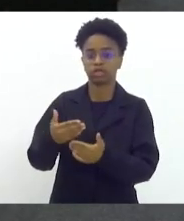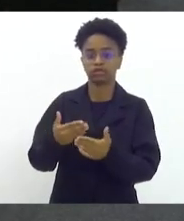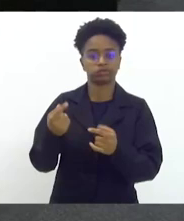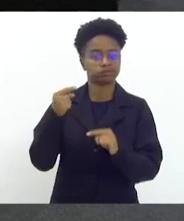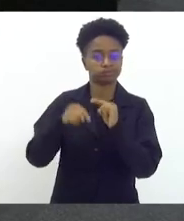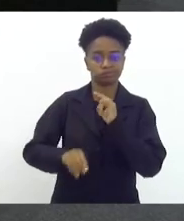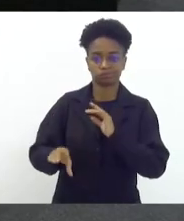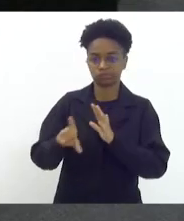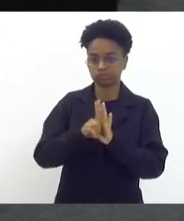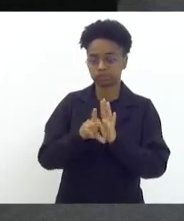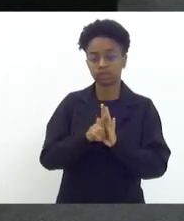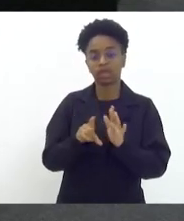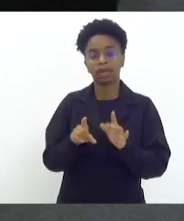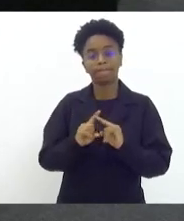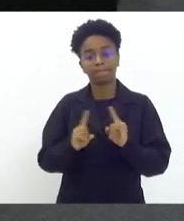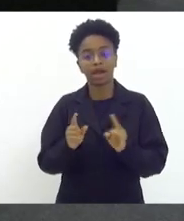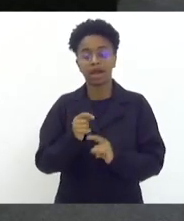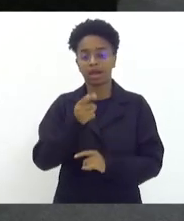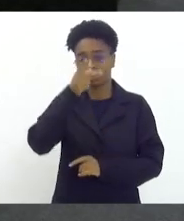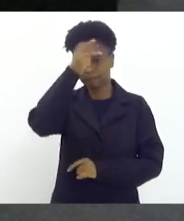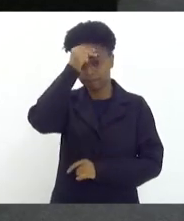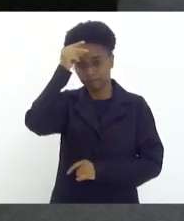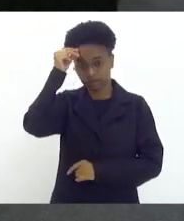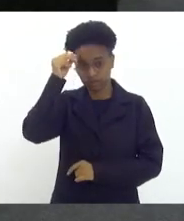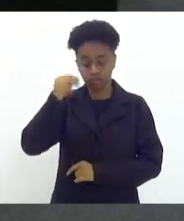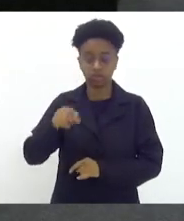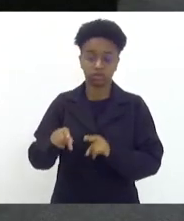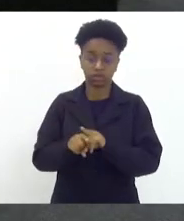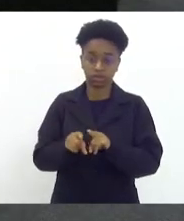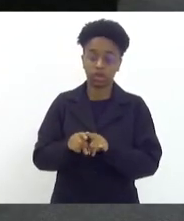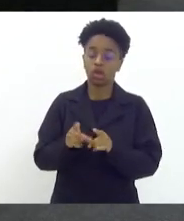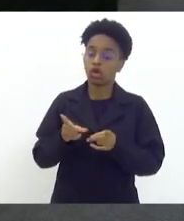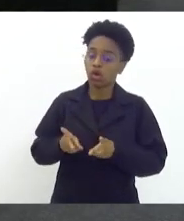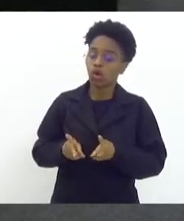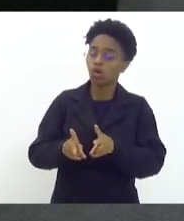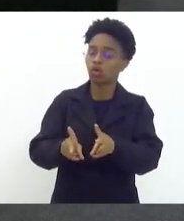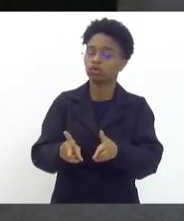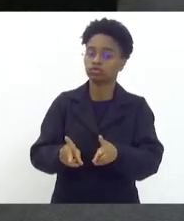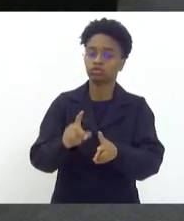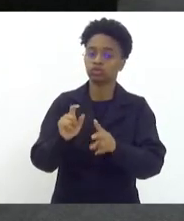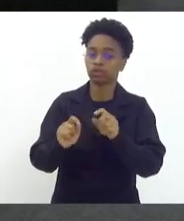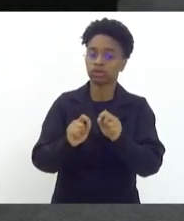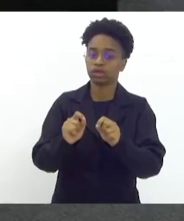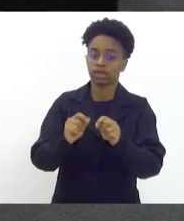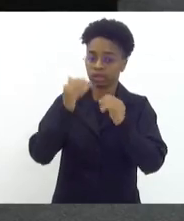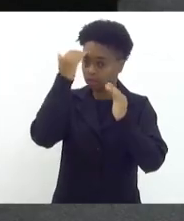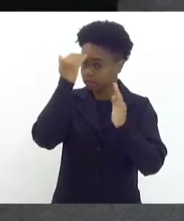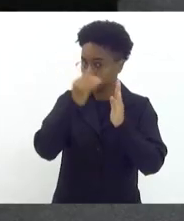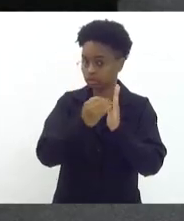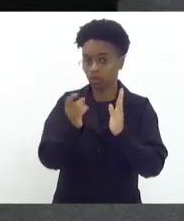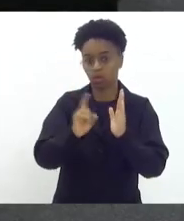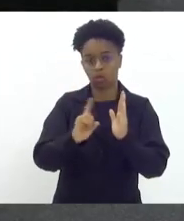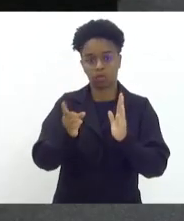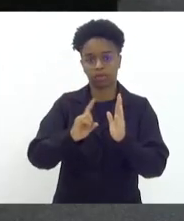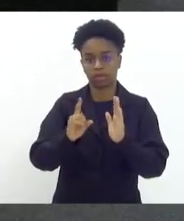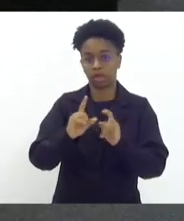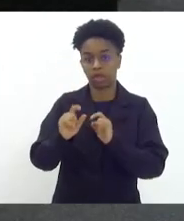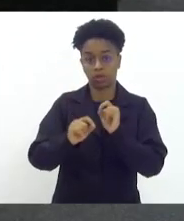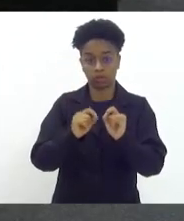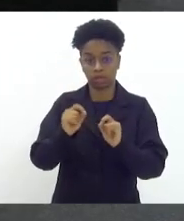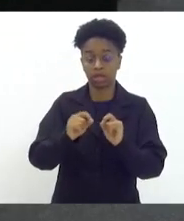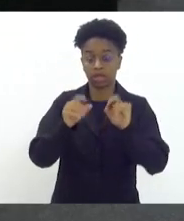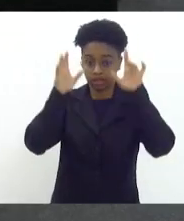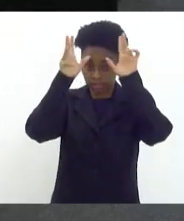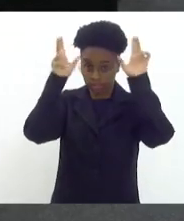ainda assim a prefeitura o prefeito Jorge Miranda Insiste e não cumprir o que o Tribunal de Justiça